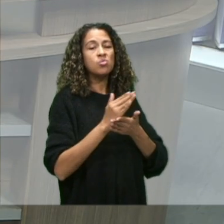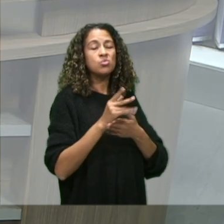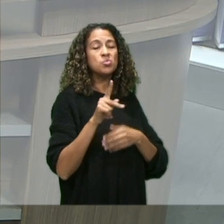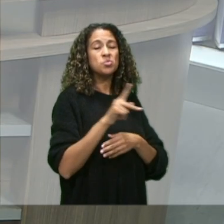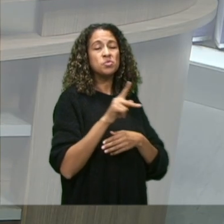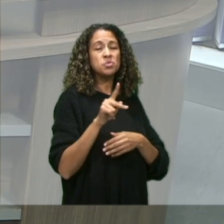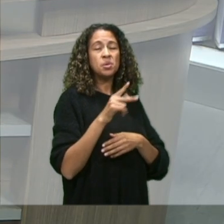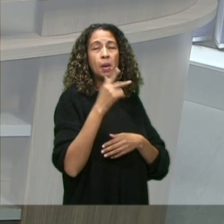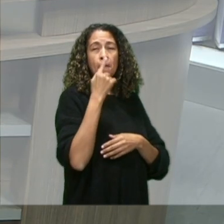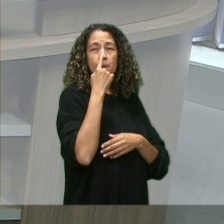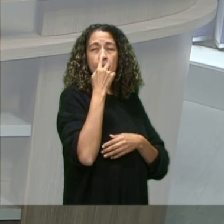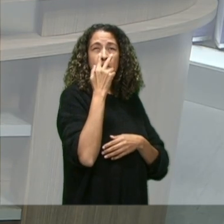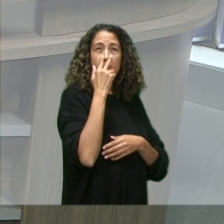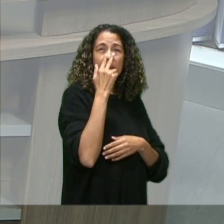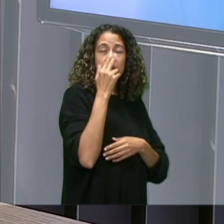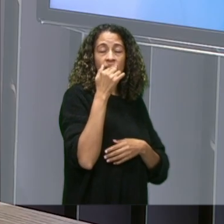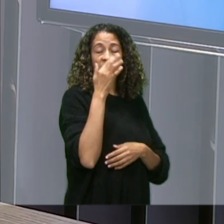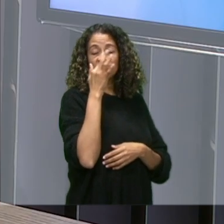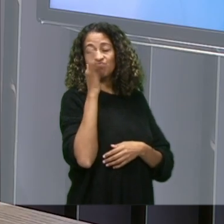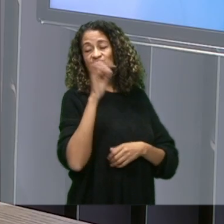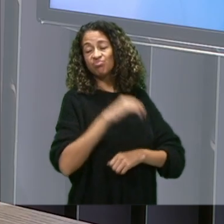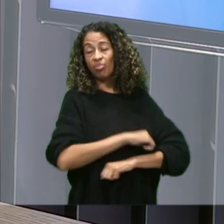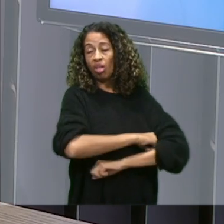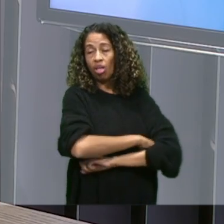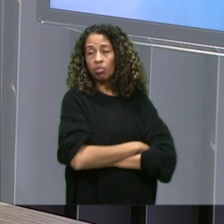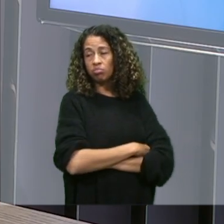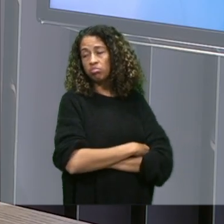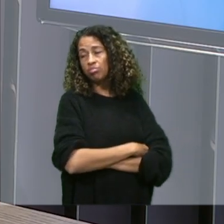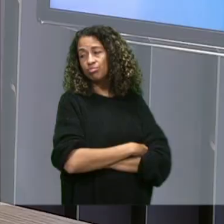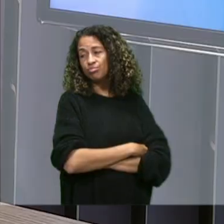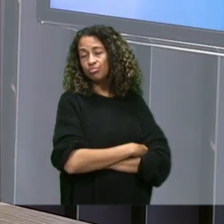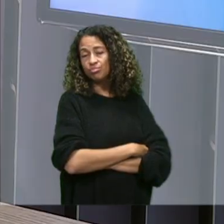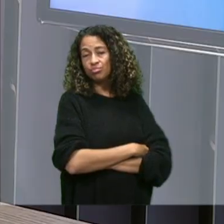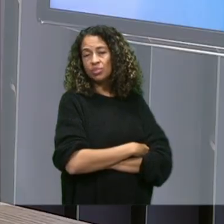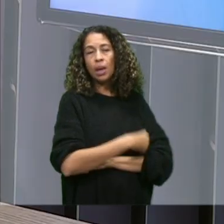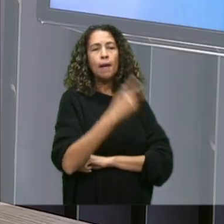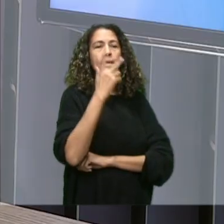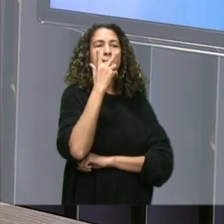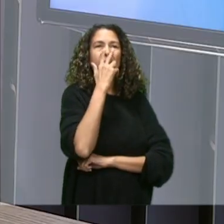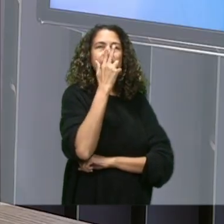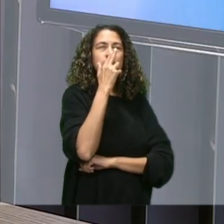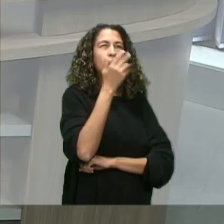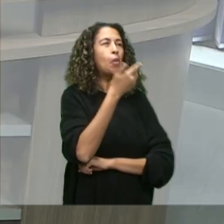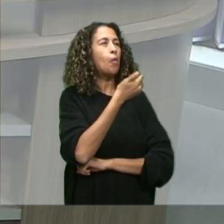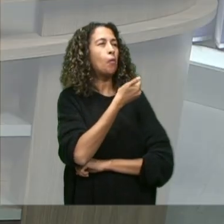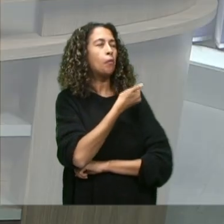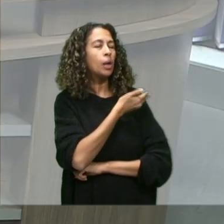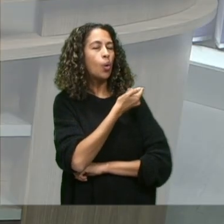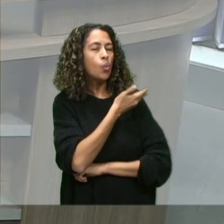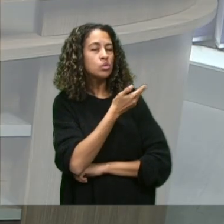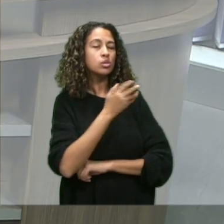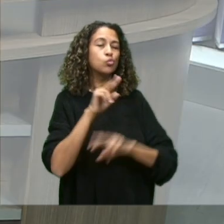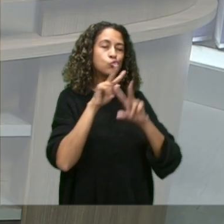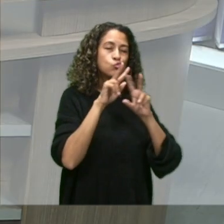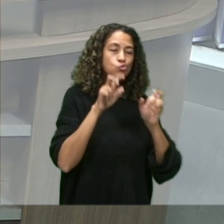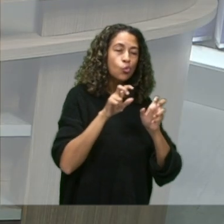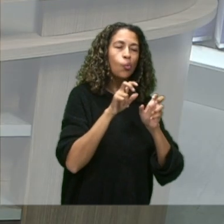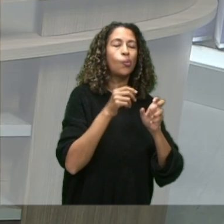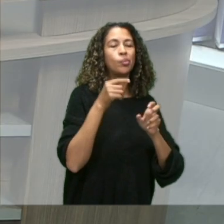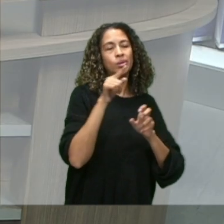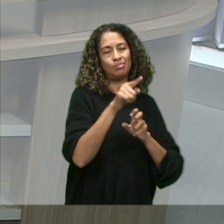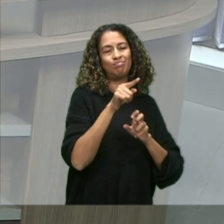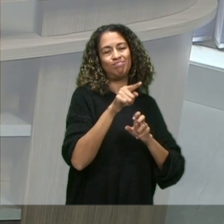torcido, talvez representando algum preconceito que tenha em relação a essas